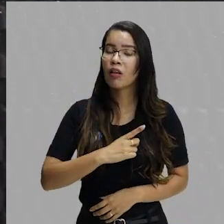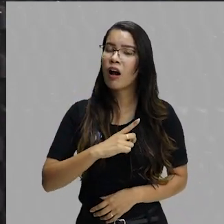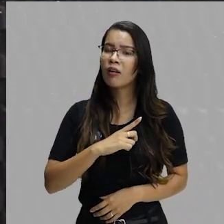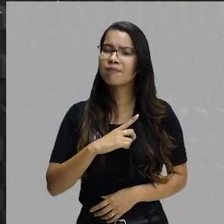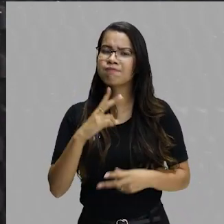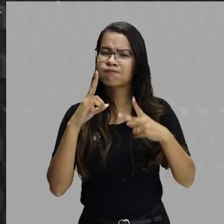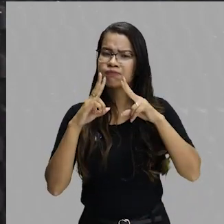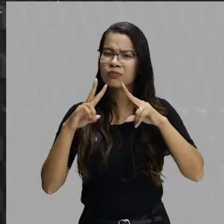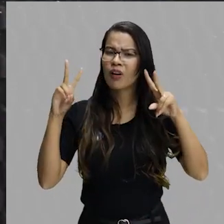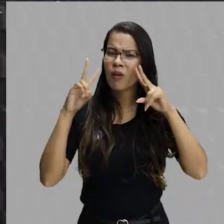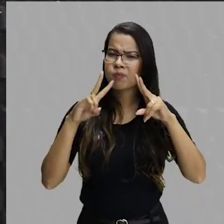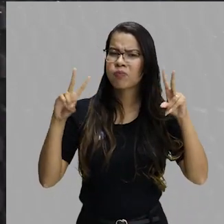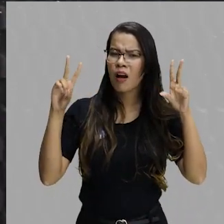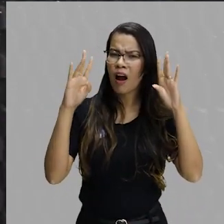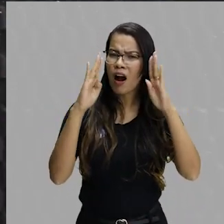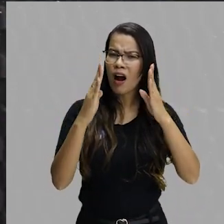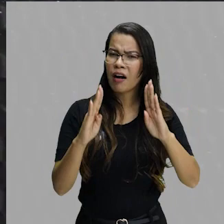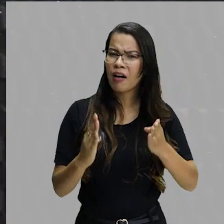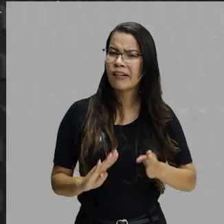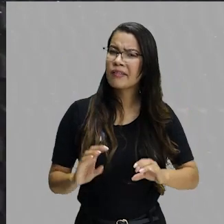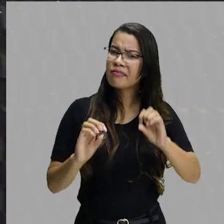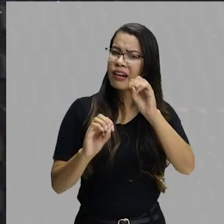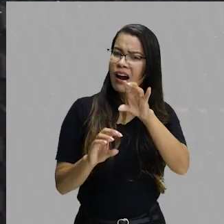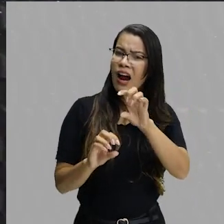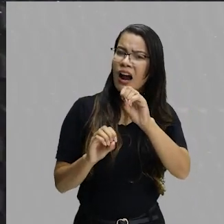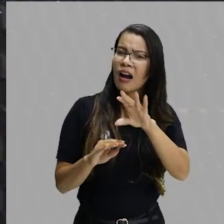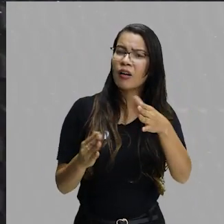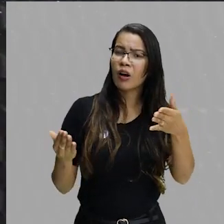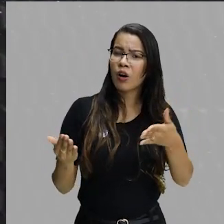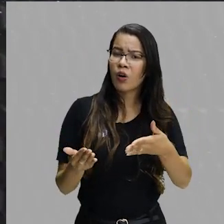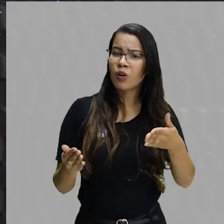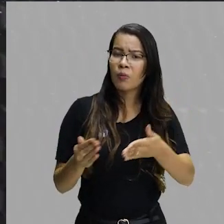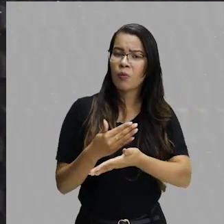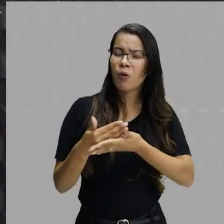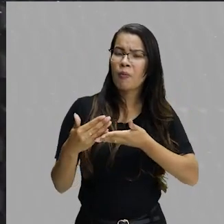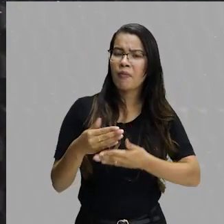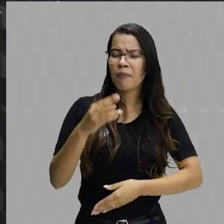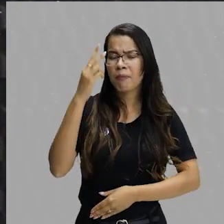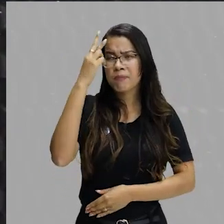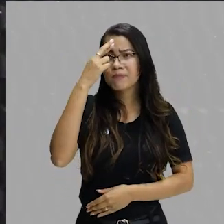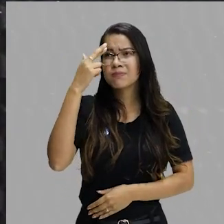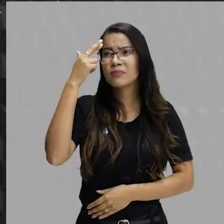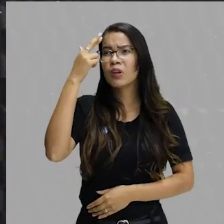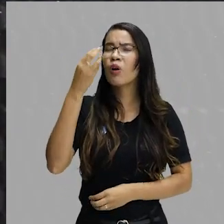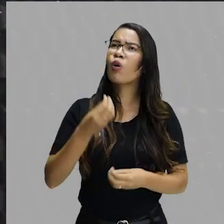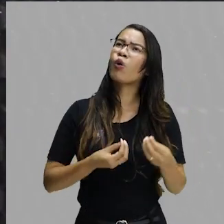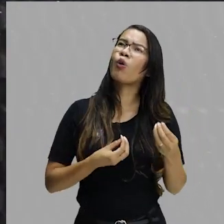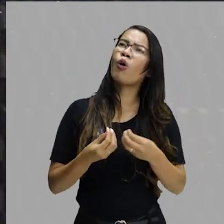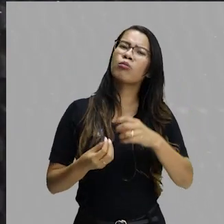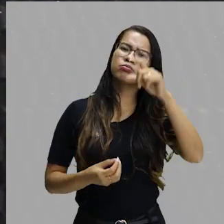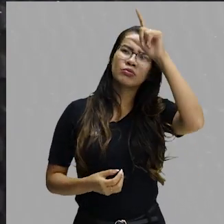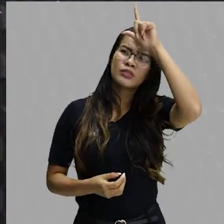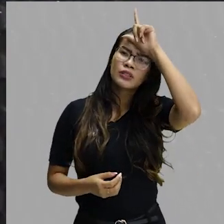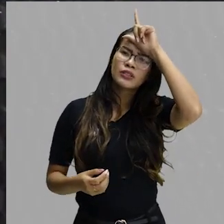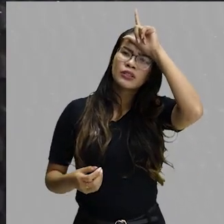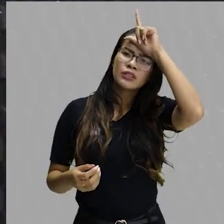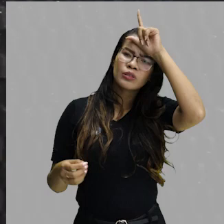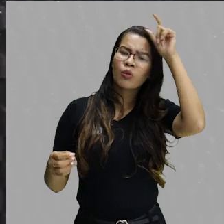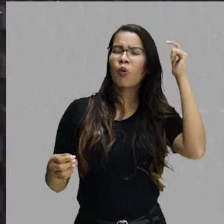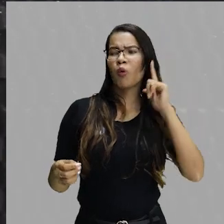essa aula e começa a fazer a seguinte reflexão. Como é que esses líderes conseguiram chegar ao poder? E um